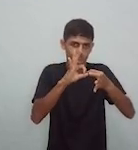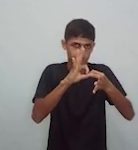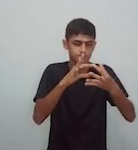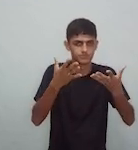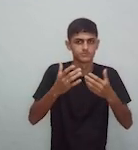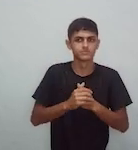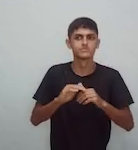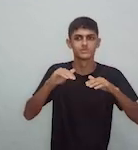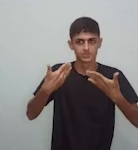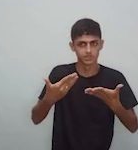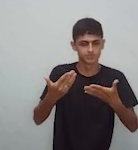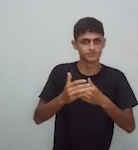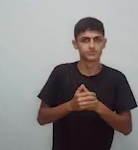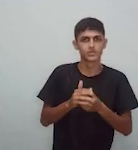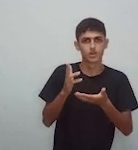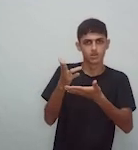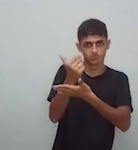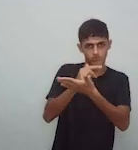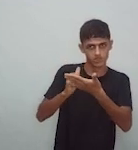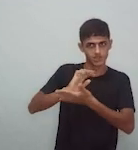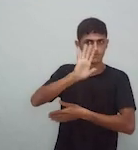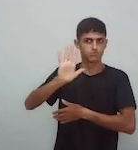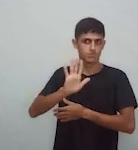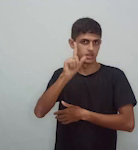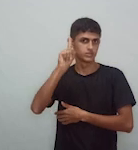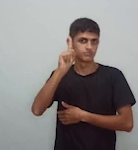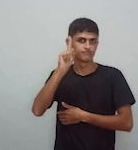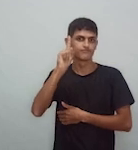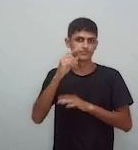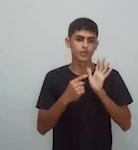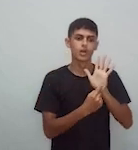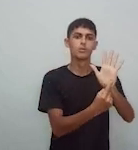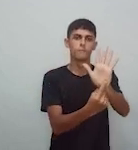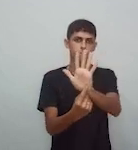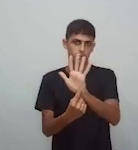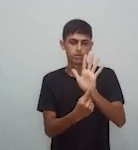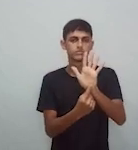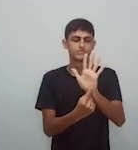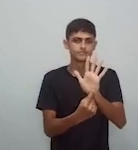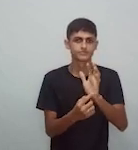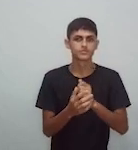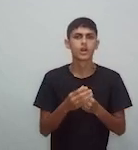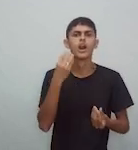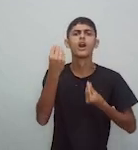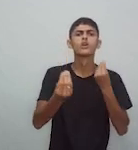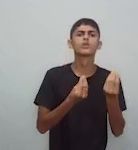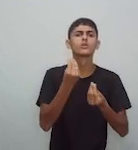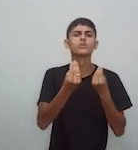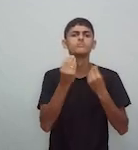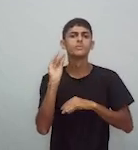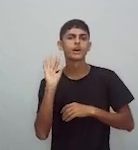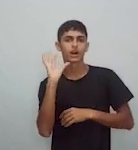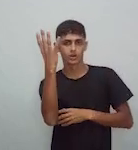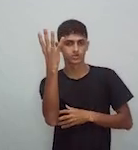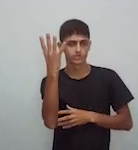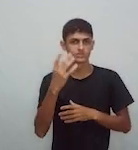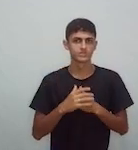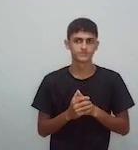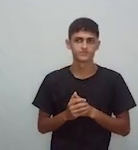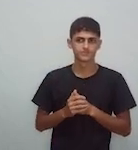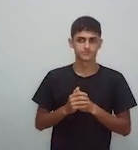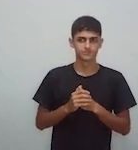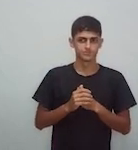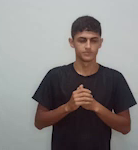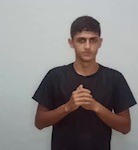sinapse. Então, esse desenho aqui, eu trouxe para ilustrar melhor para vocês como é que funciona aí as